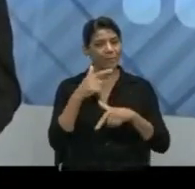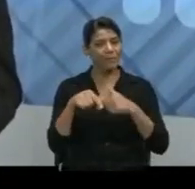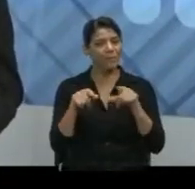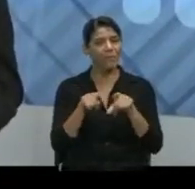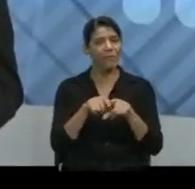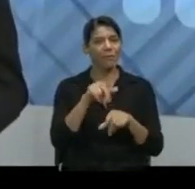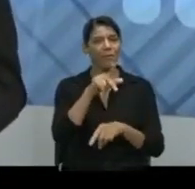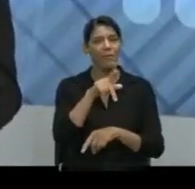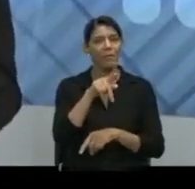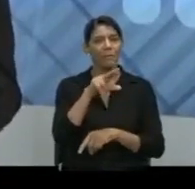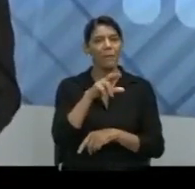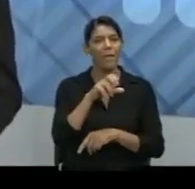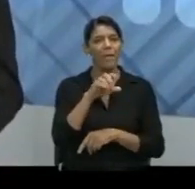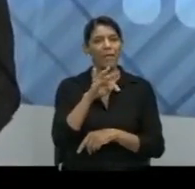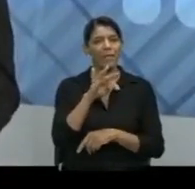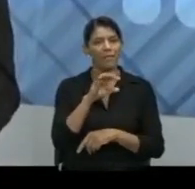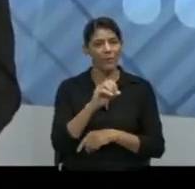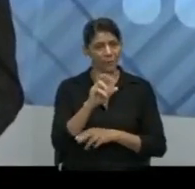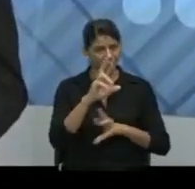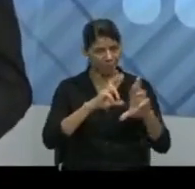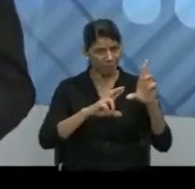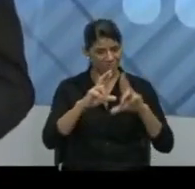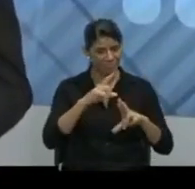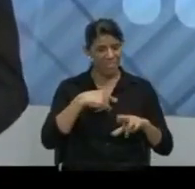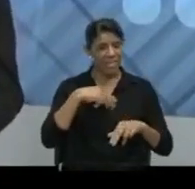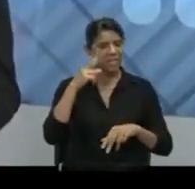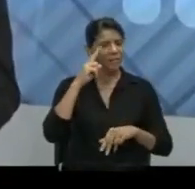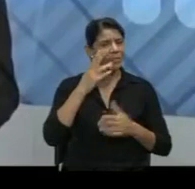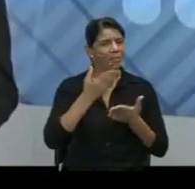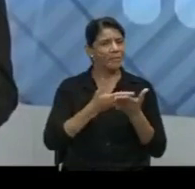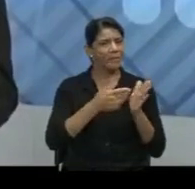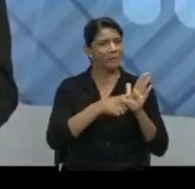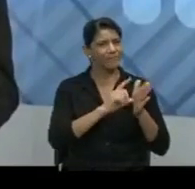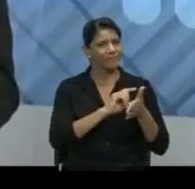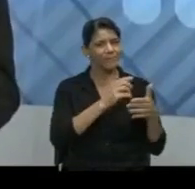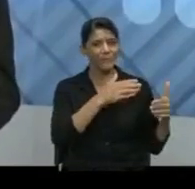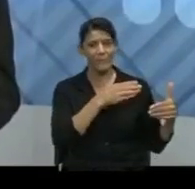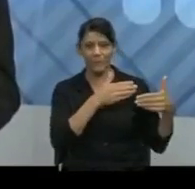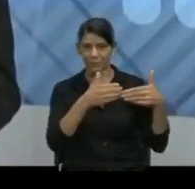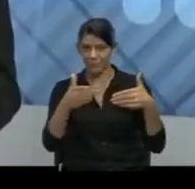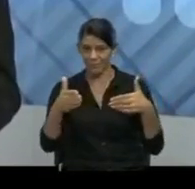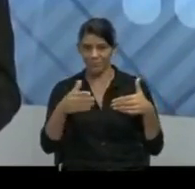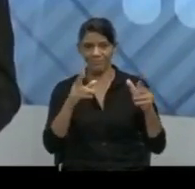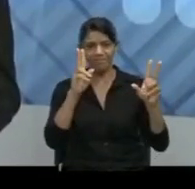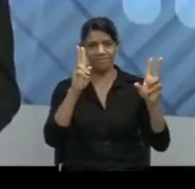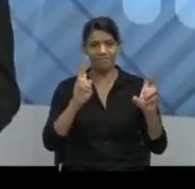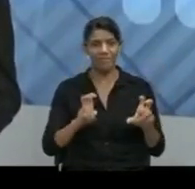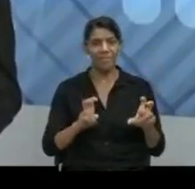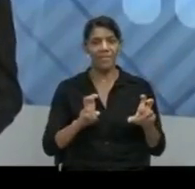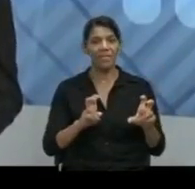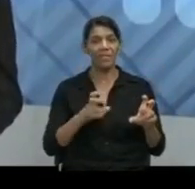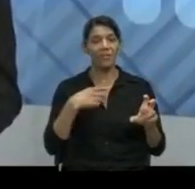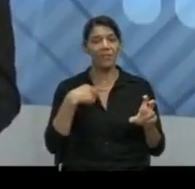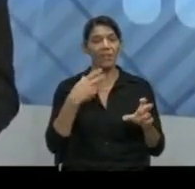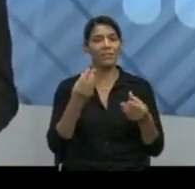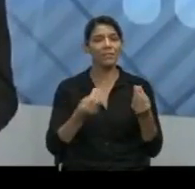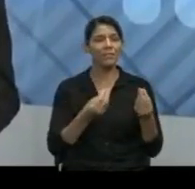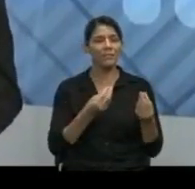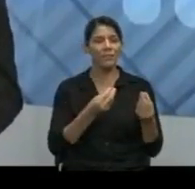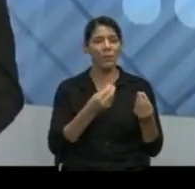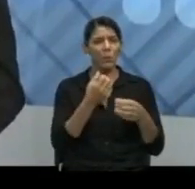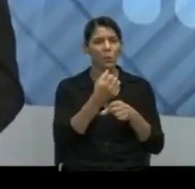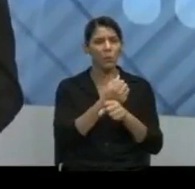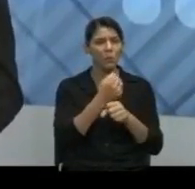Bom, lembrando um pouquinho da aula anterior, a gente vai dar continuidade no assunto, tá? De locações de obra. Então hoje a gente